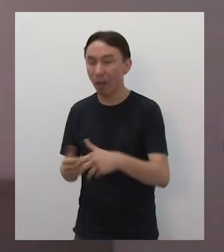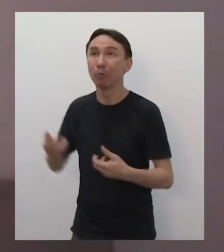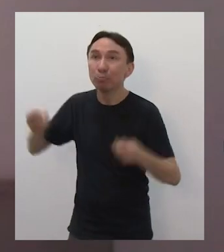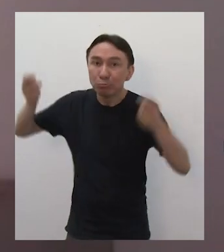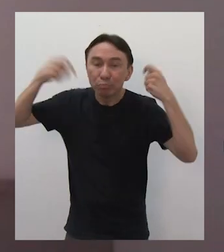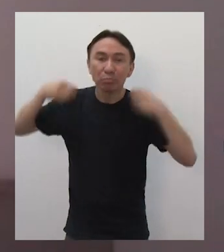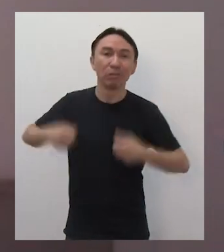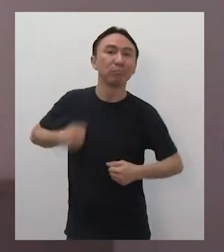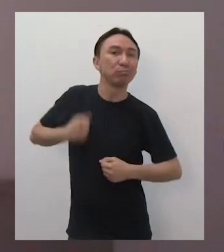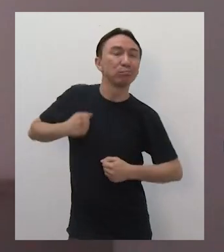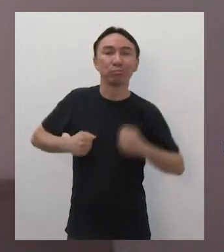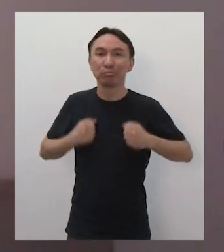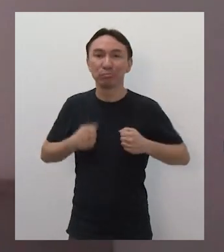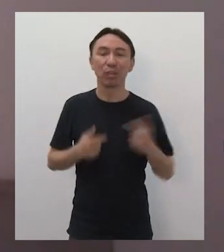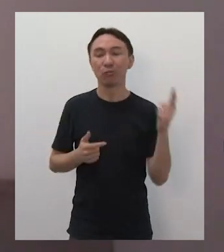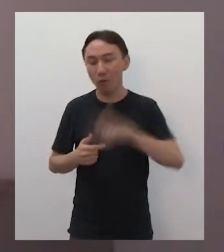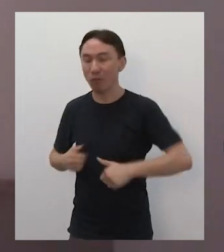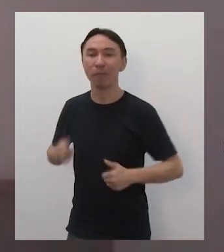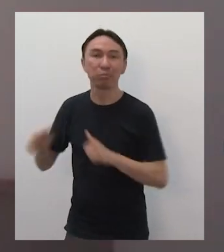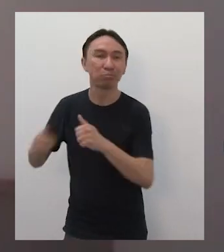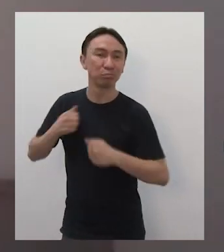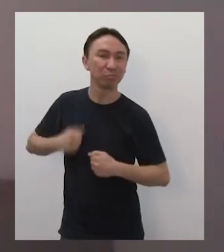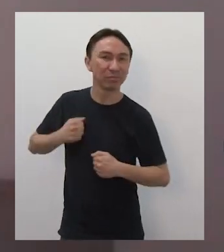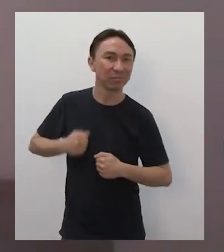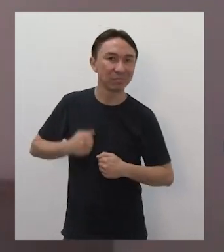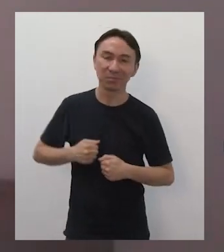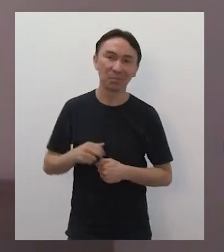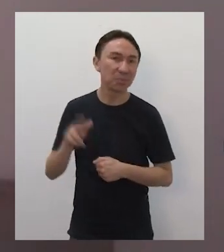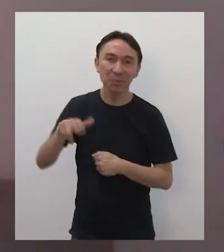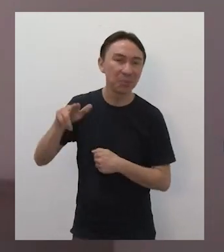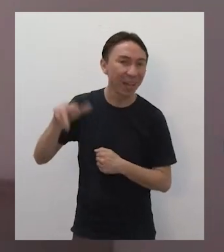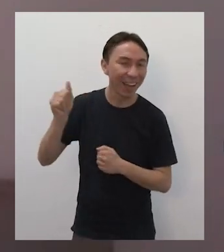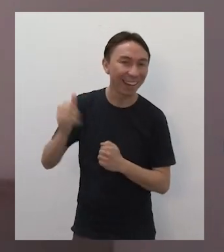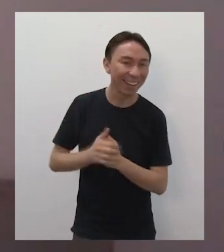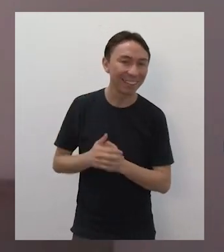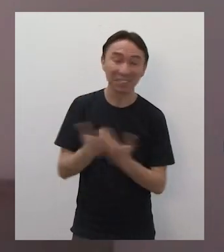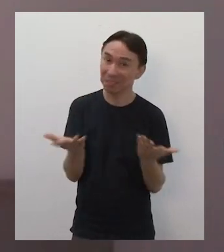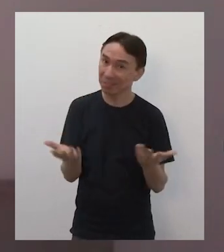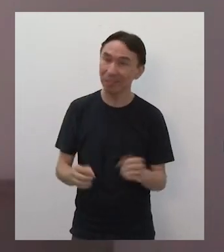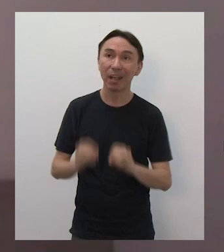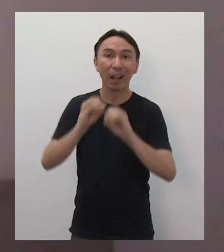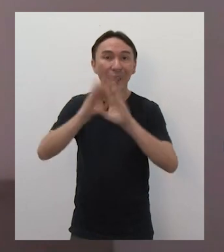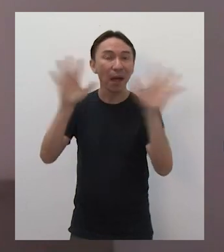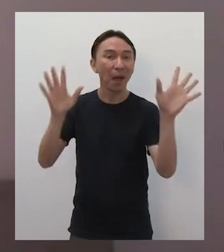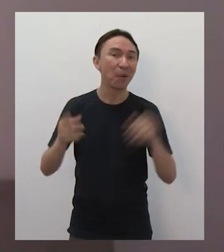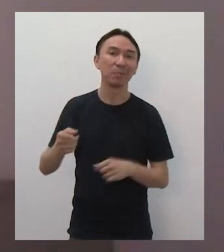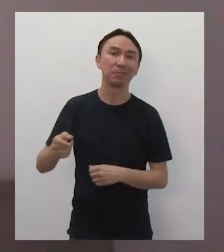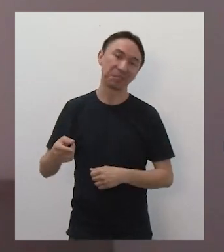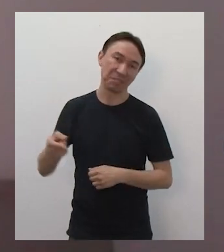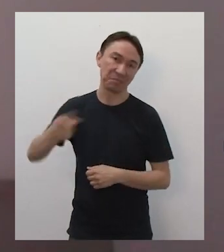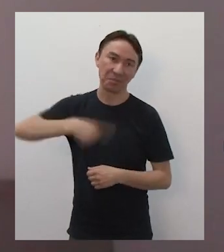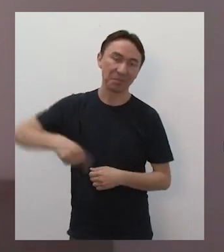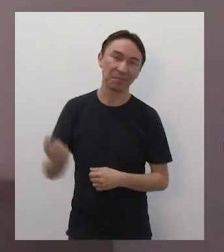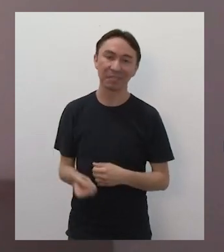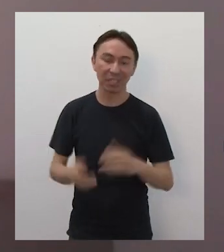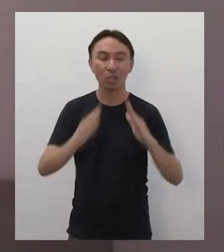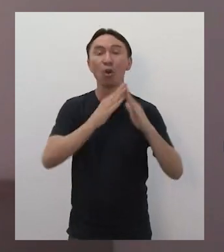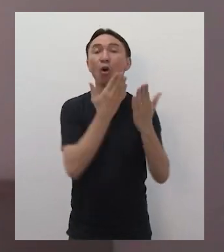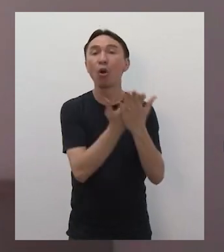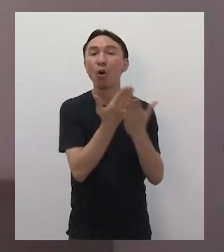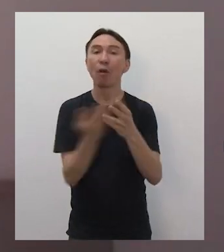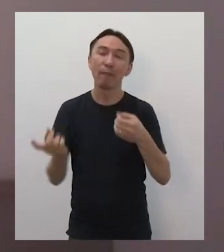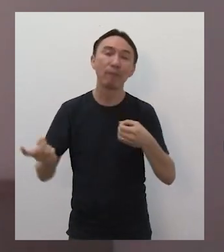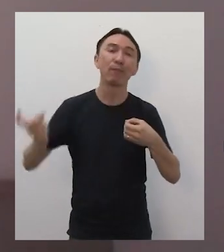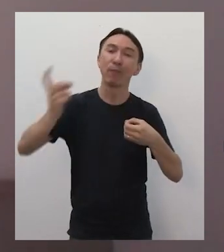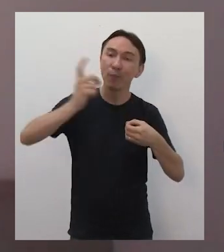isso mais do que nunca ficou claro para a gente. A gente vai voltar para a escola, a gente vai voltar para o nosso